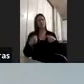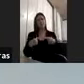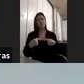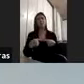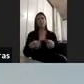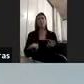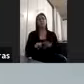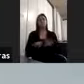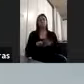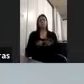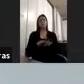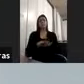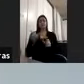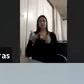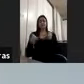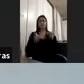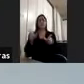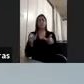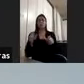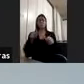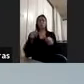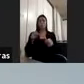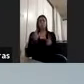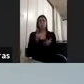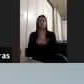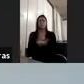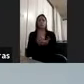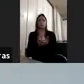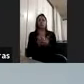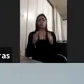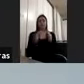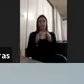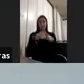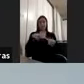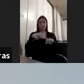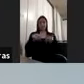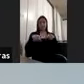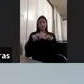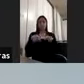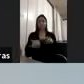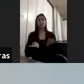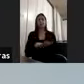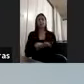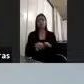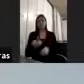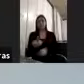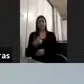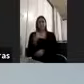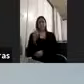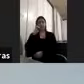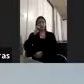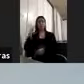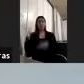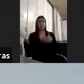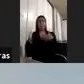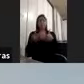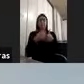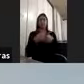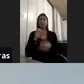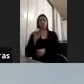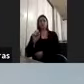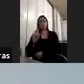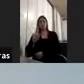é uma solução. A própria medida provisória do governo federal, que suspende por 60 dias o contrato de trabalho, Sim. com o